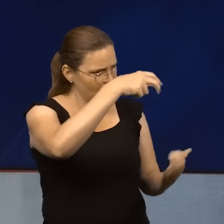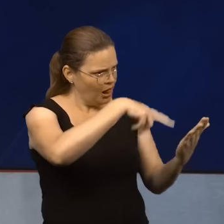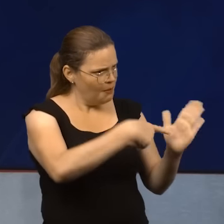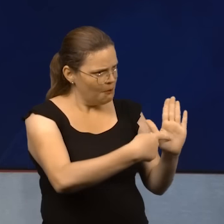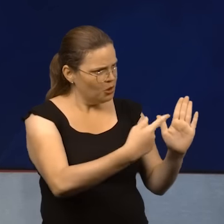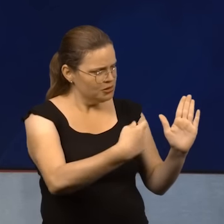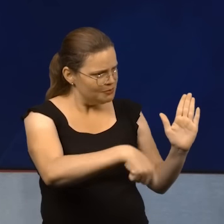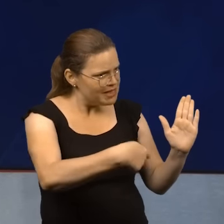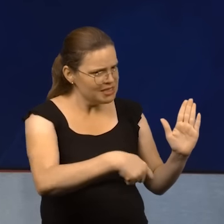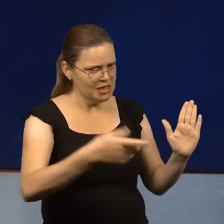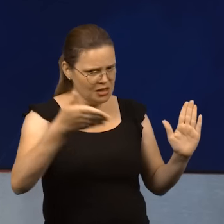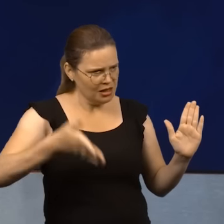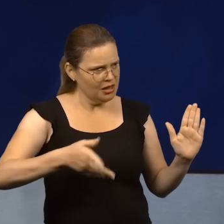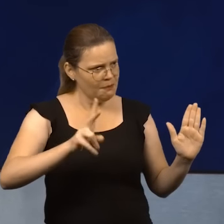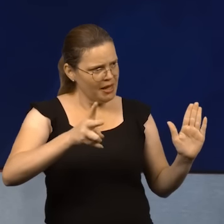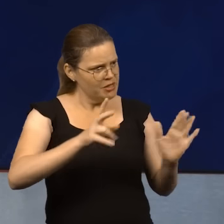Jesus